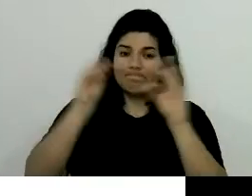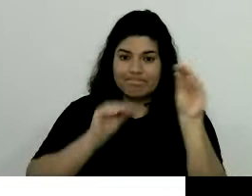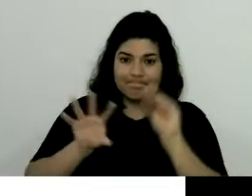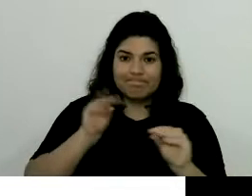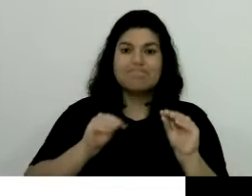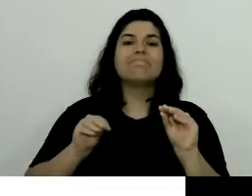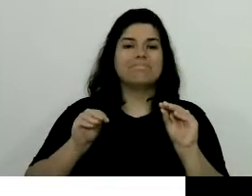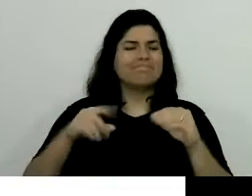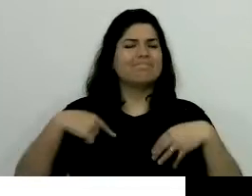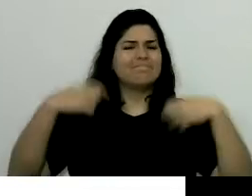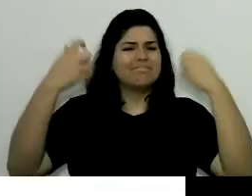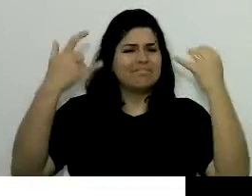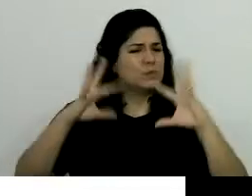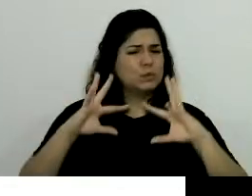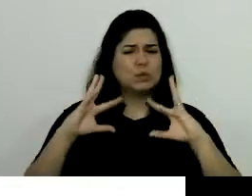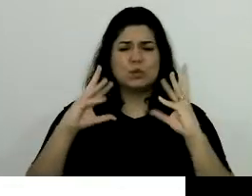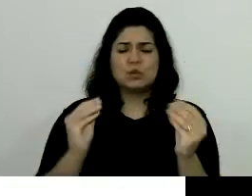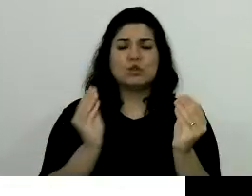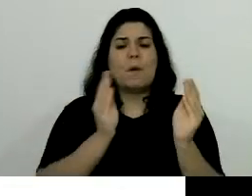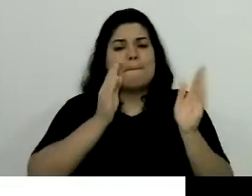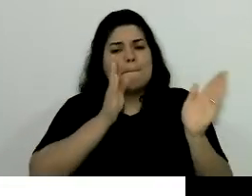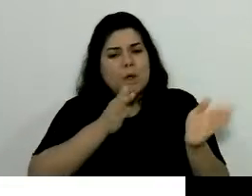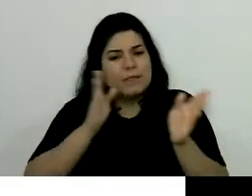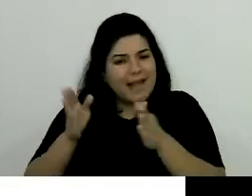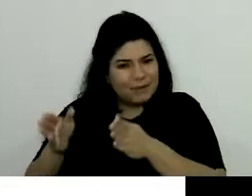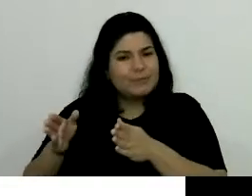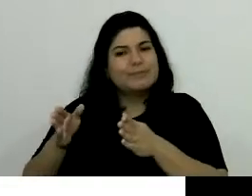esse processo que nós hoje